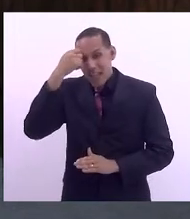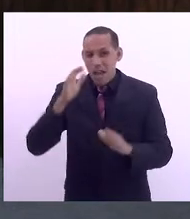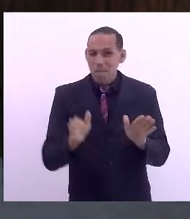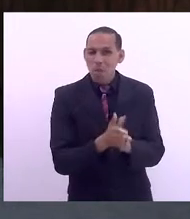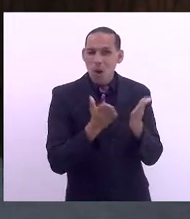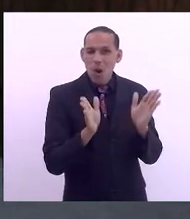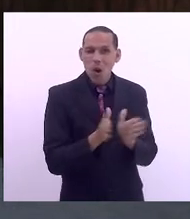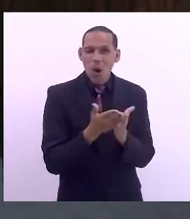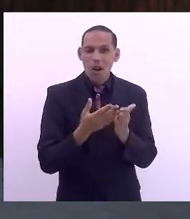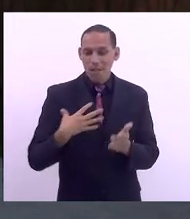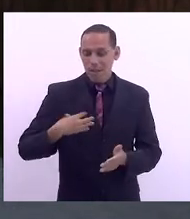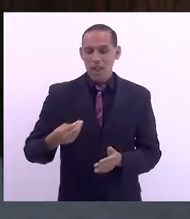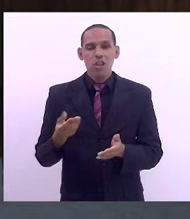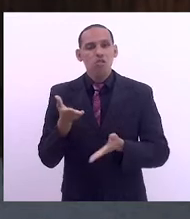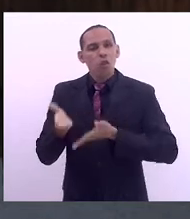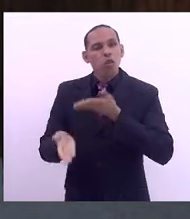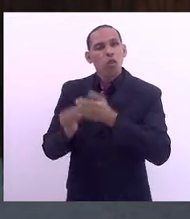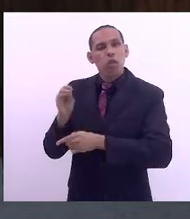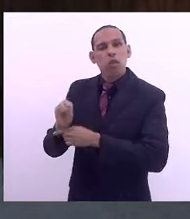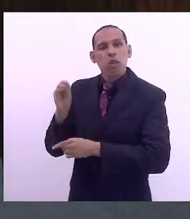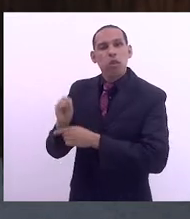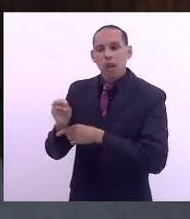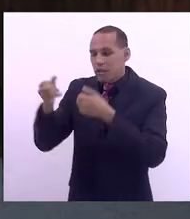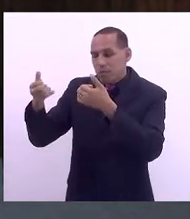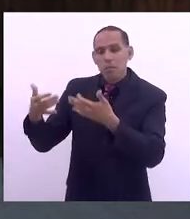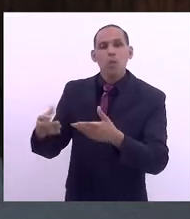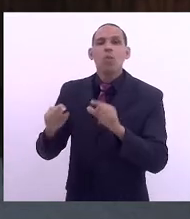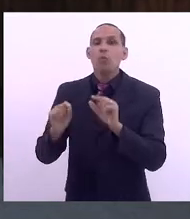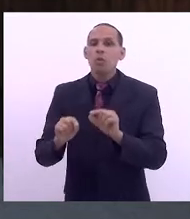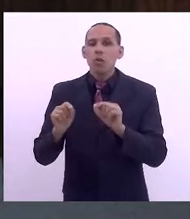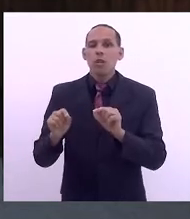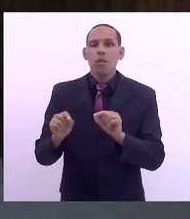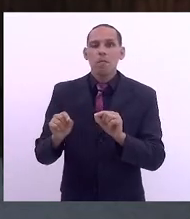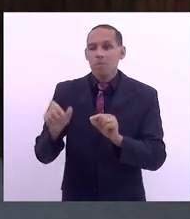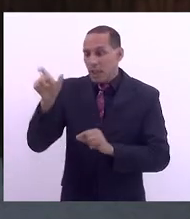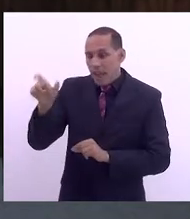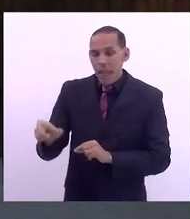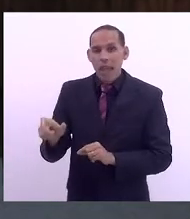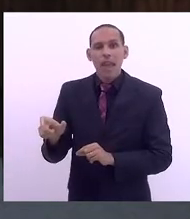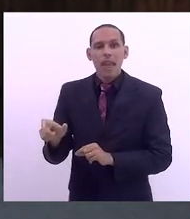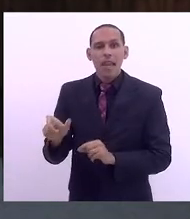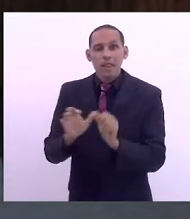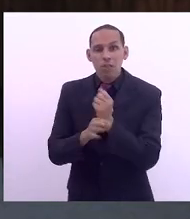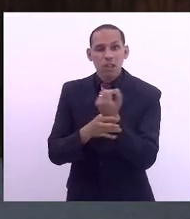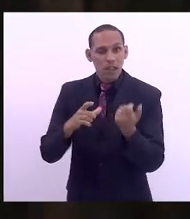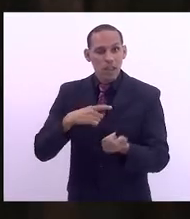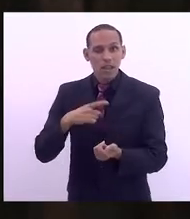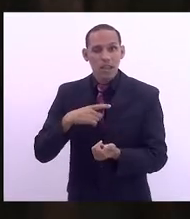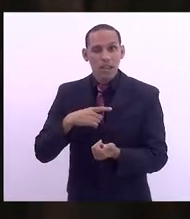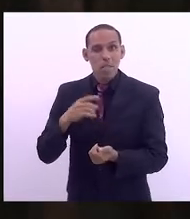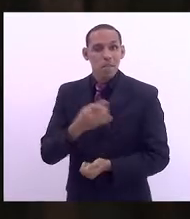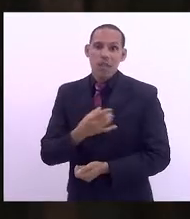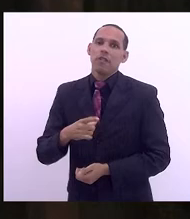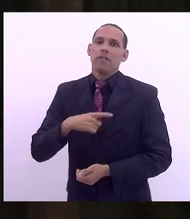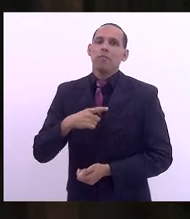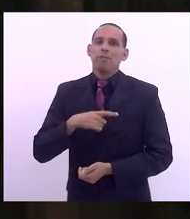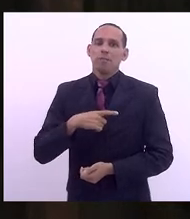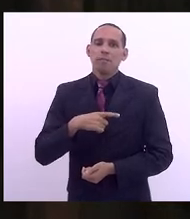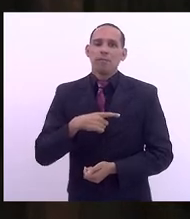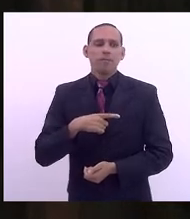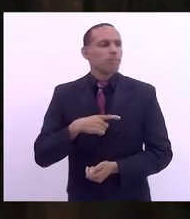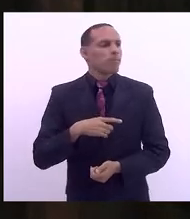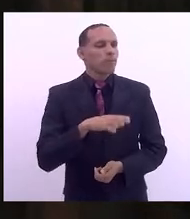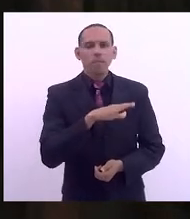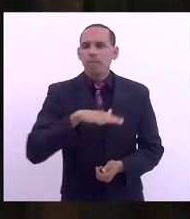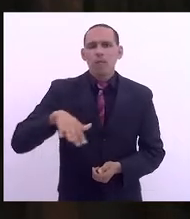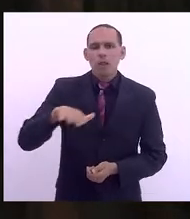pobre cria seu filho explicando para ele que é aquilo que deveria deixá-lo seguro dá medo. Aqui não há ninguém que seja